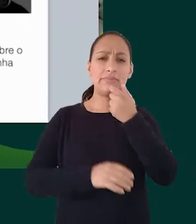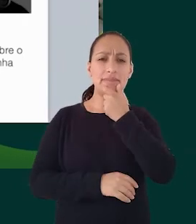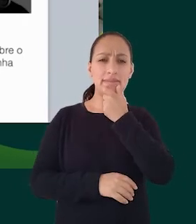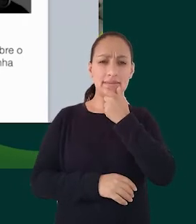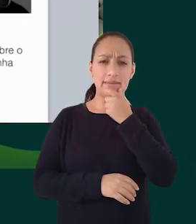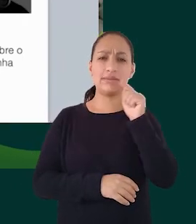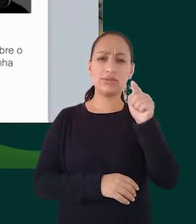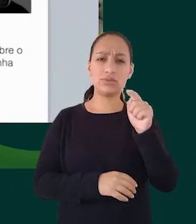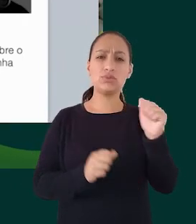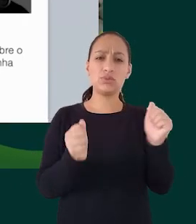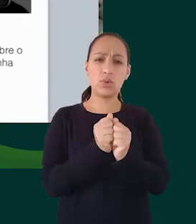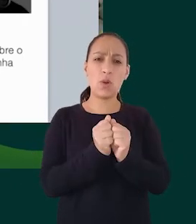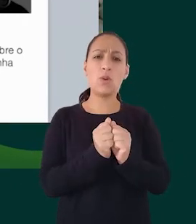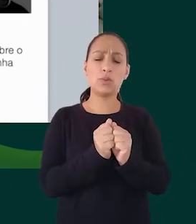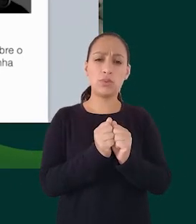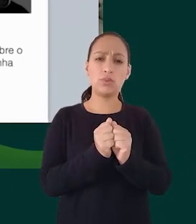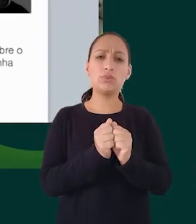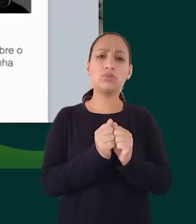com